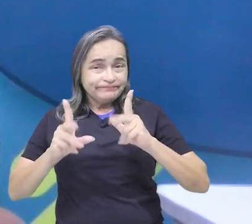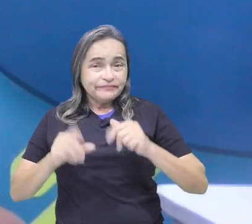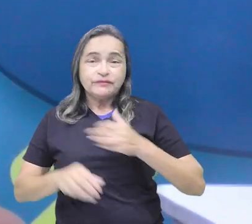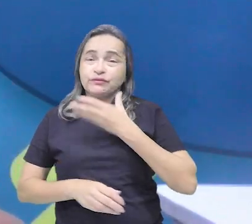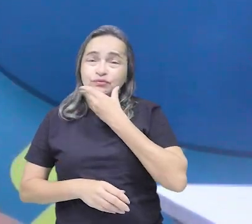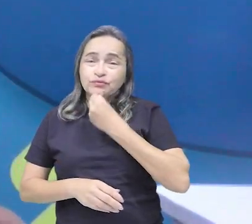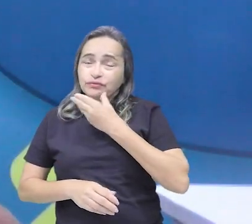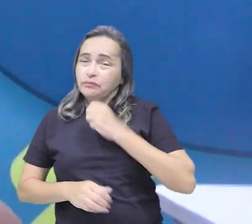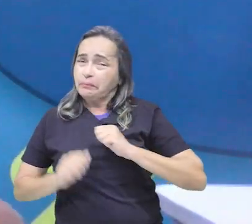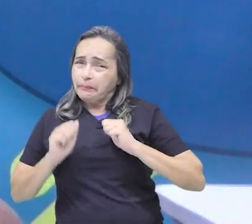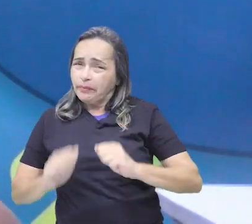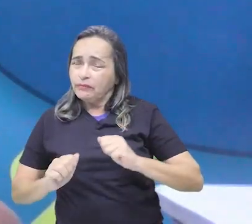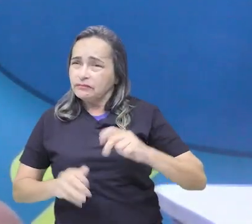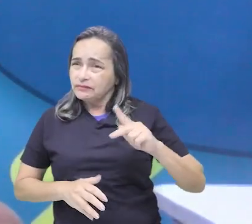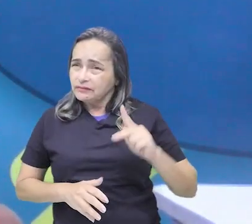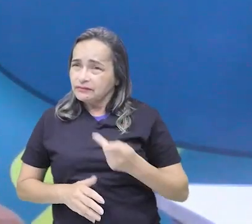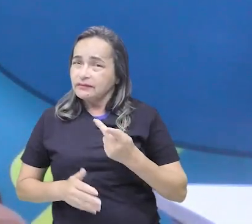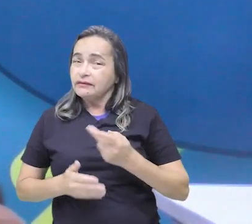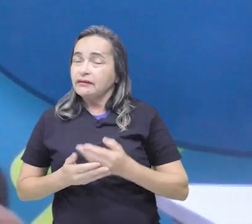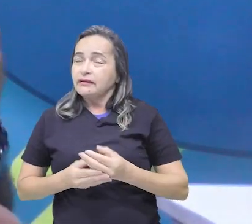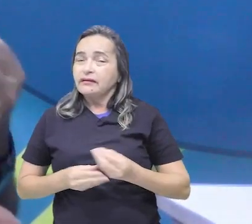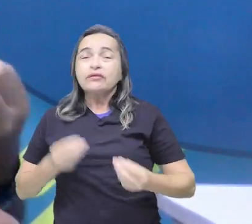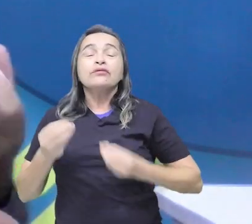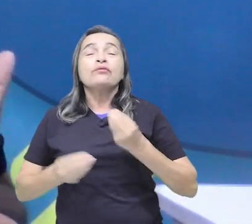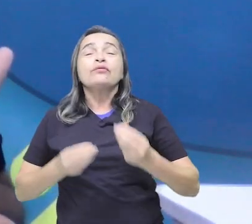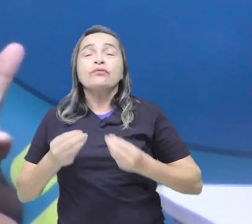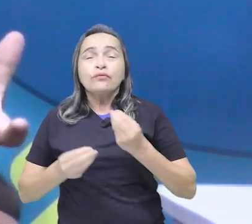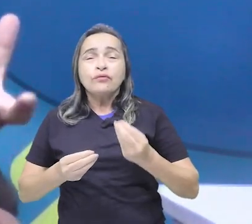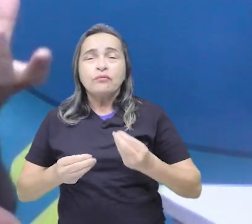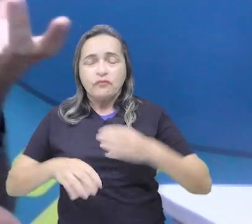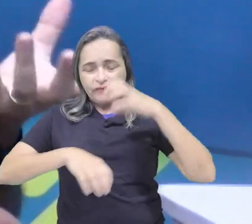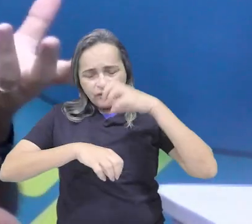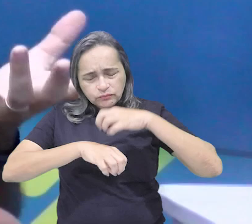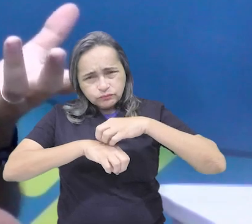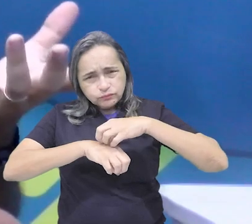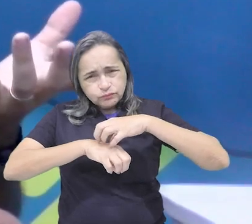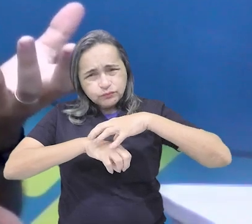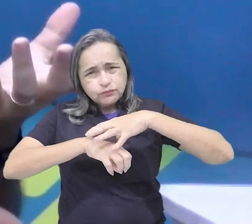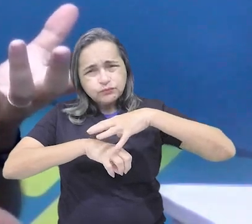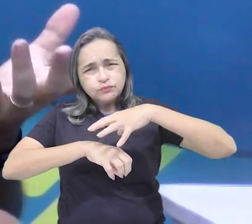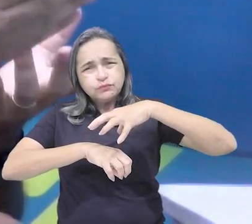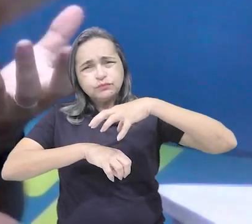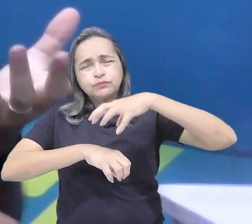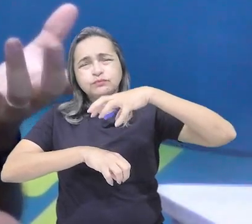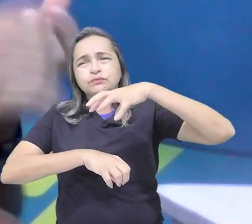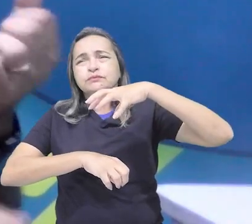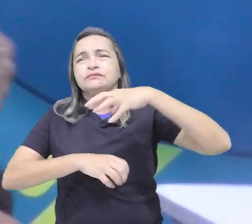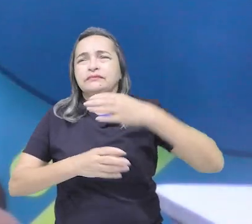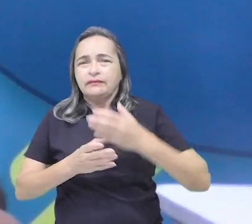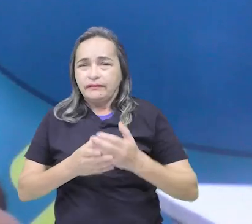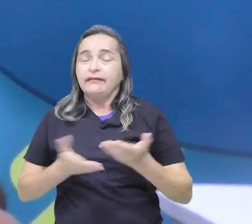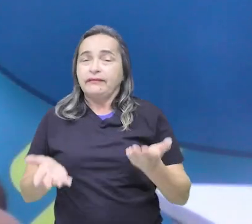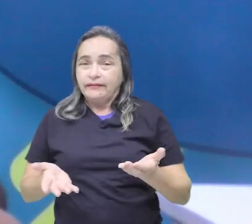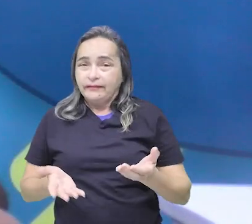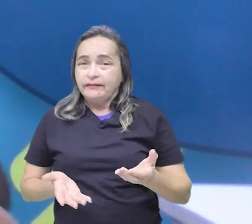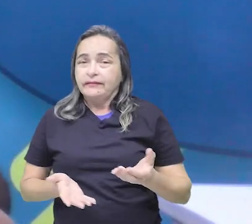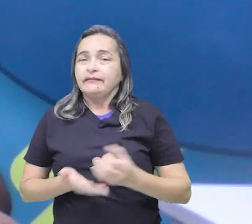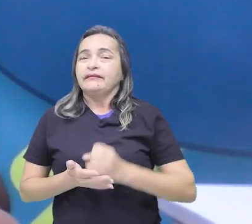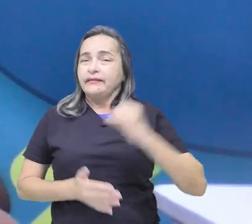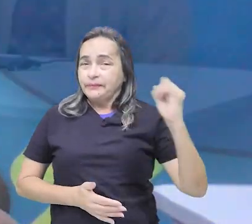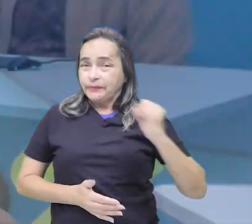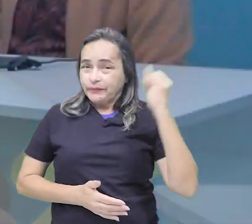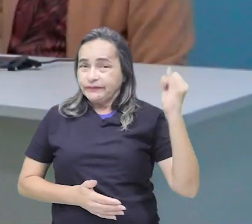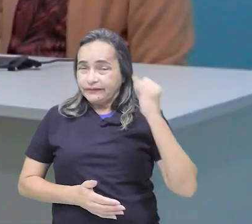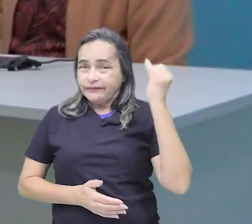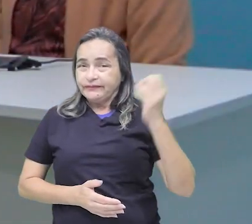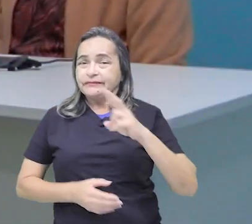crescer. Da forma como ela vai crescer, da forma como ela vai receber essas alterações, daí a importância da gente monitorar e fazer os